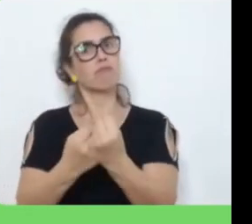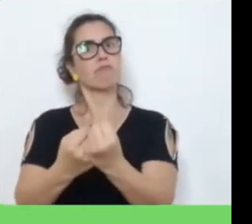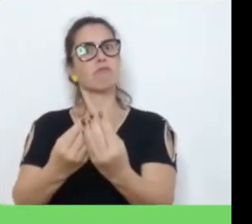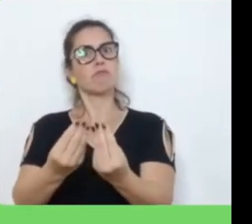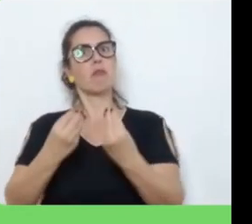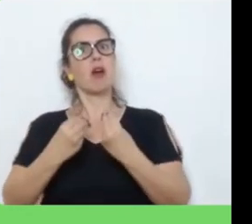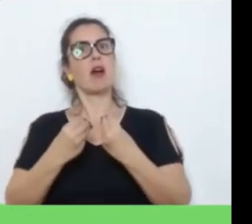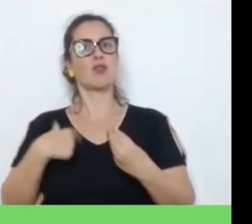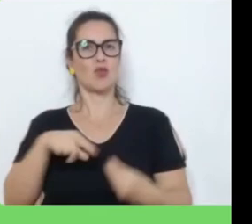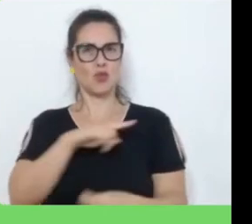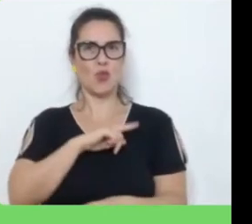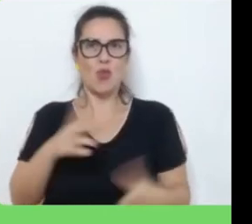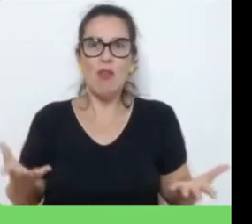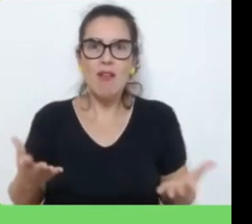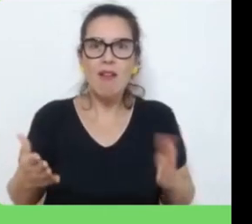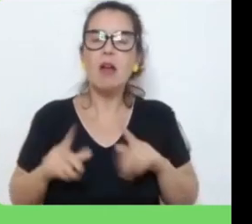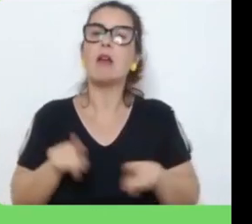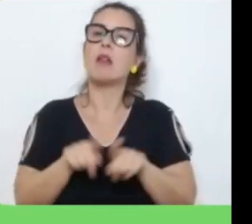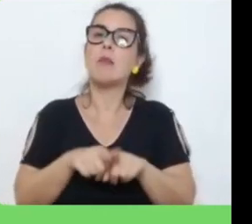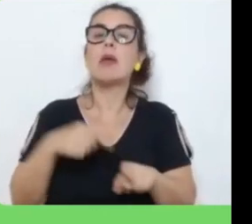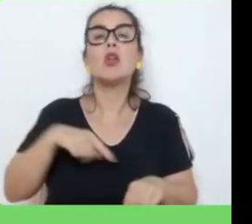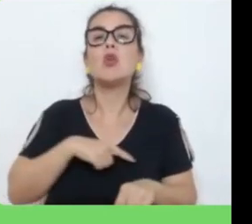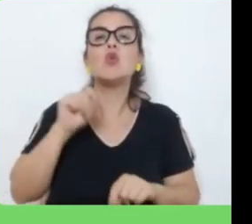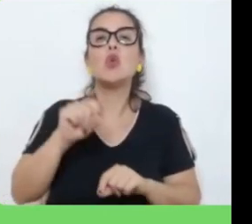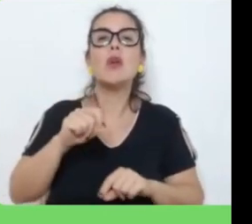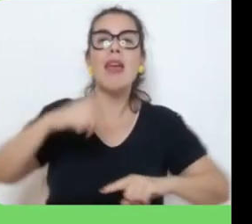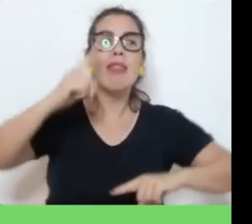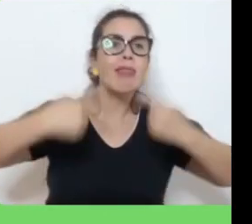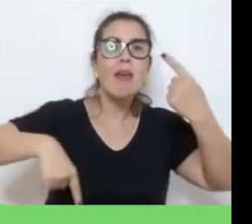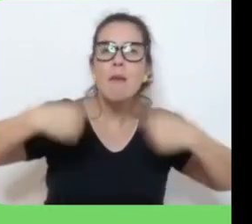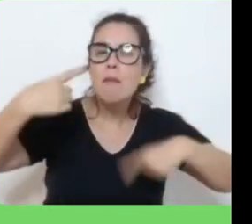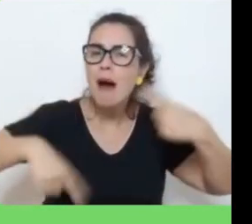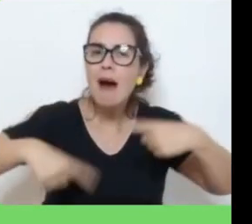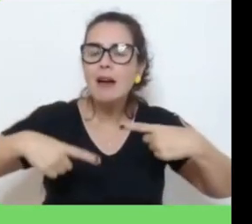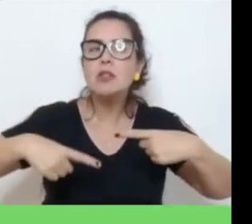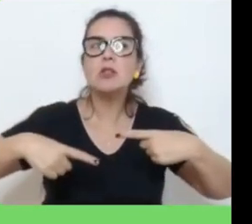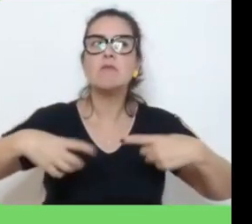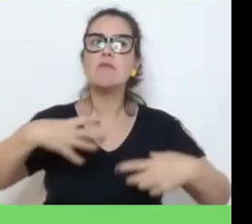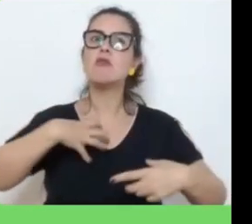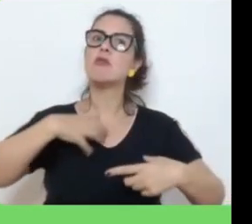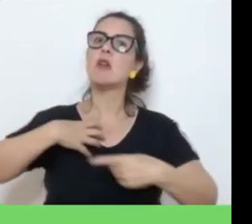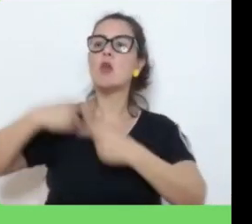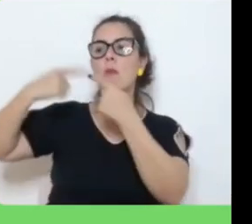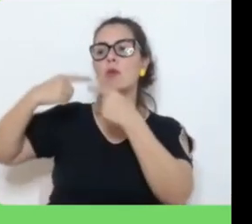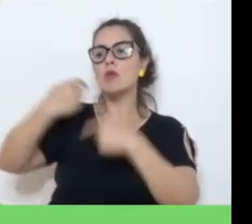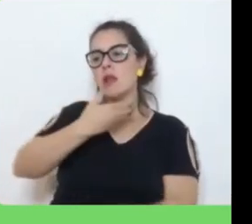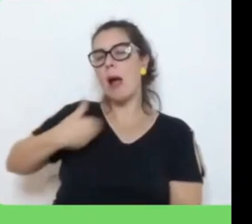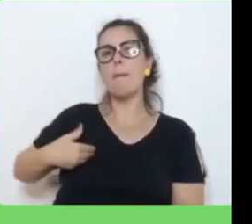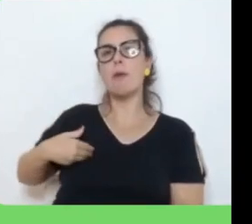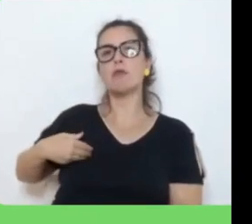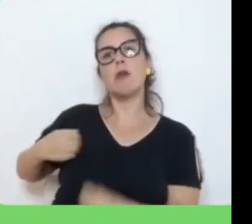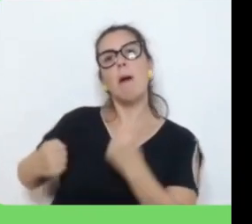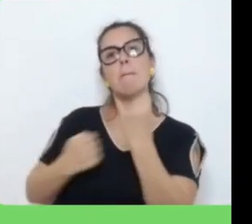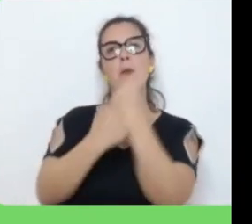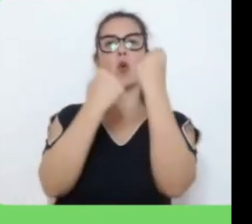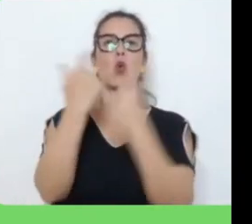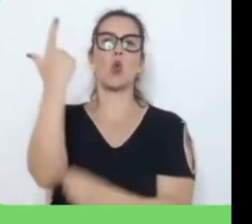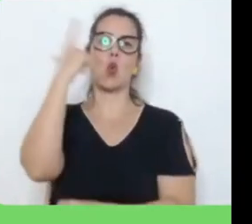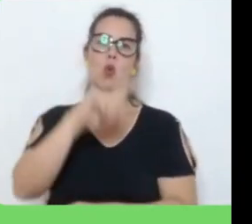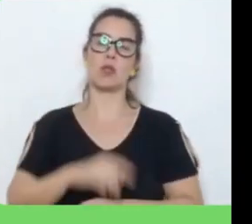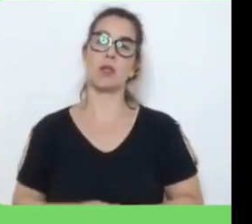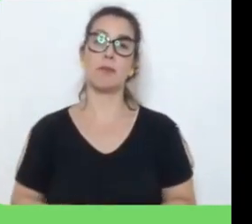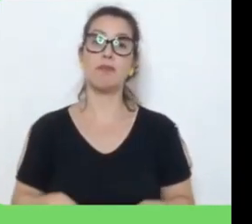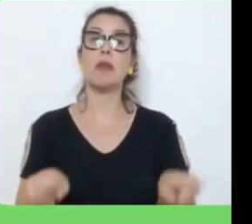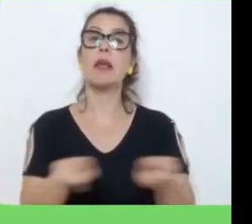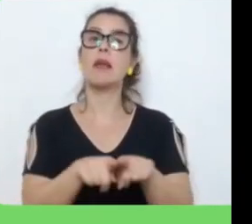politizar o debate eu acho que politizar No melhor sentido de de trazer boas políticas públicas e ao mesmo tempo o Big